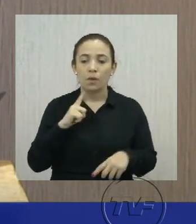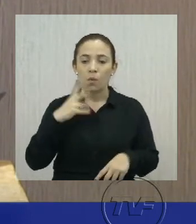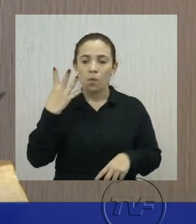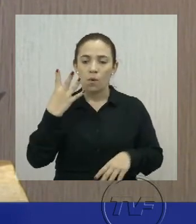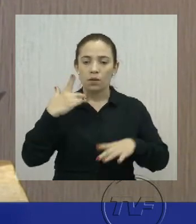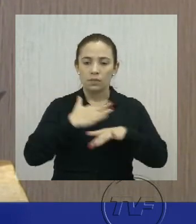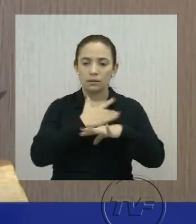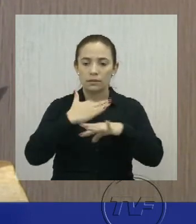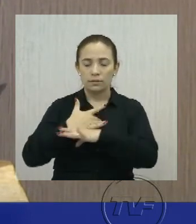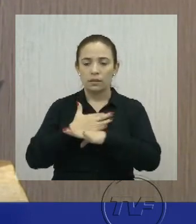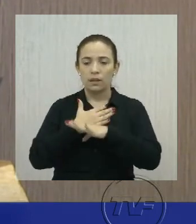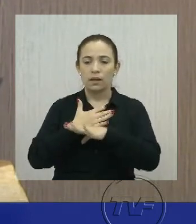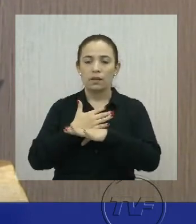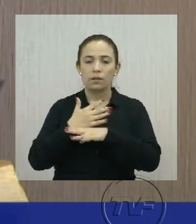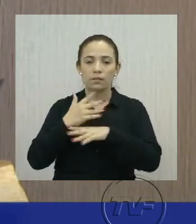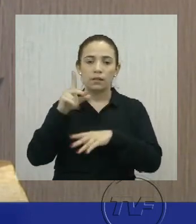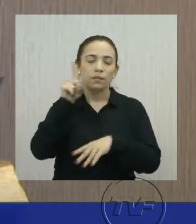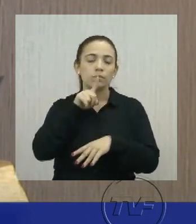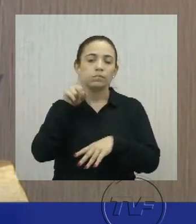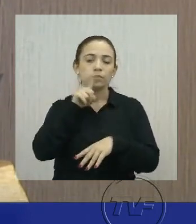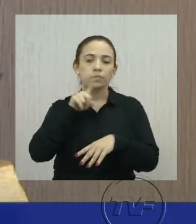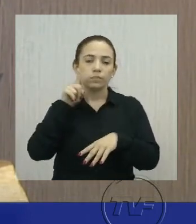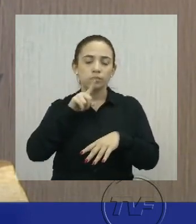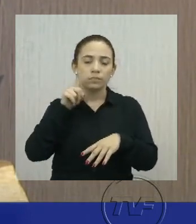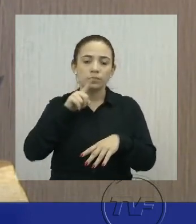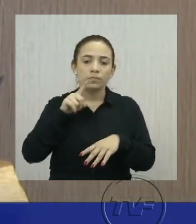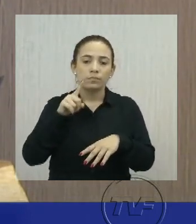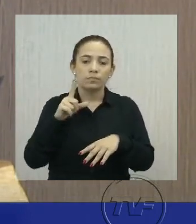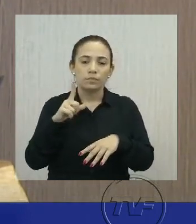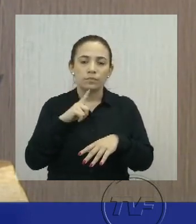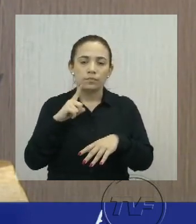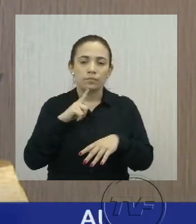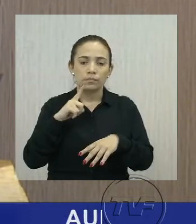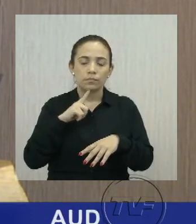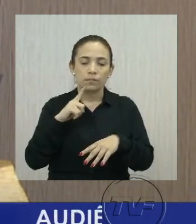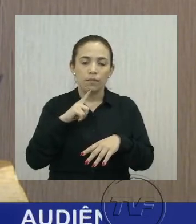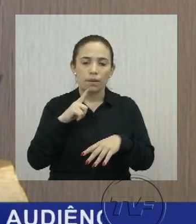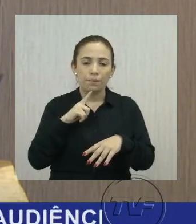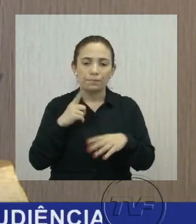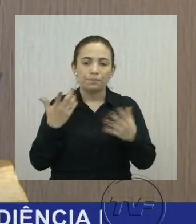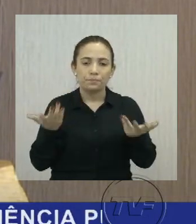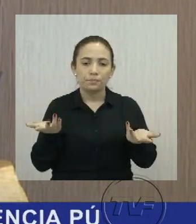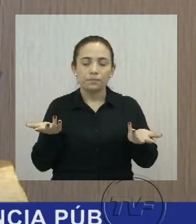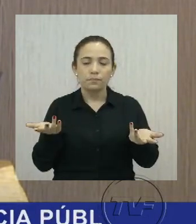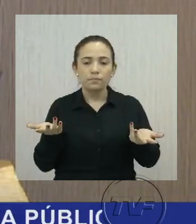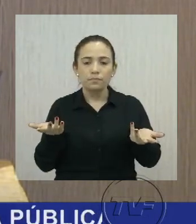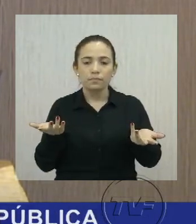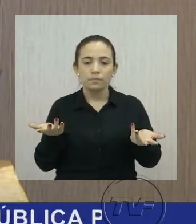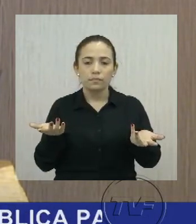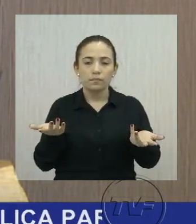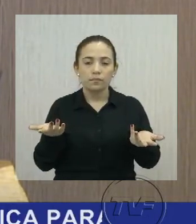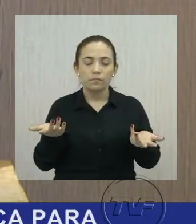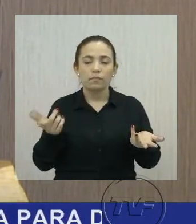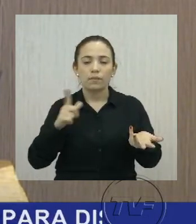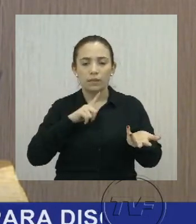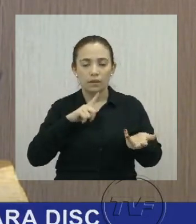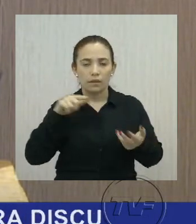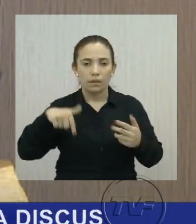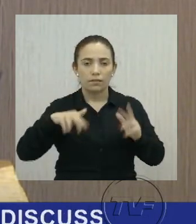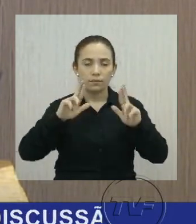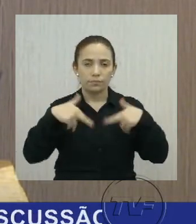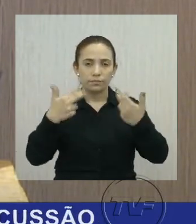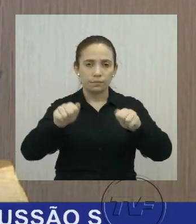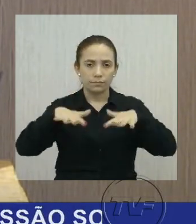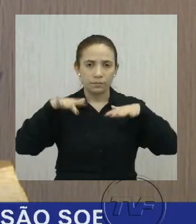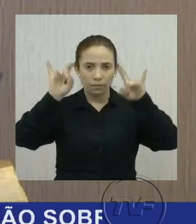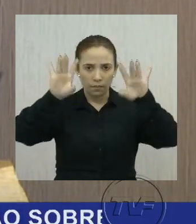cidades americanas são maiores do que a cidade de Fortaleza. E nós, ao longo dessa audiência